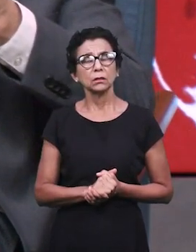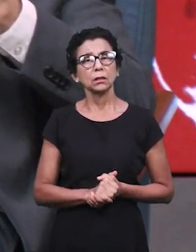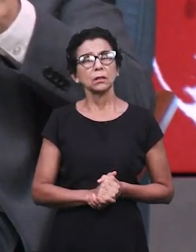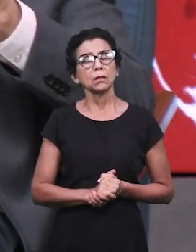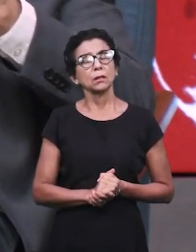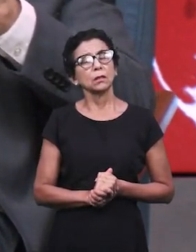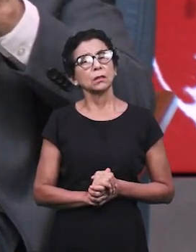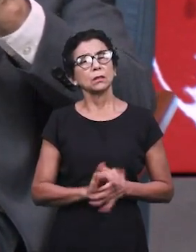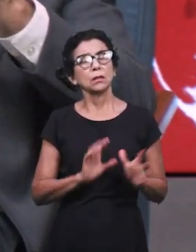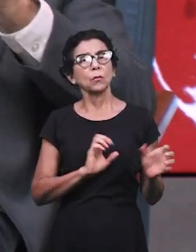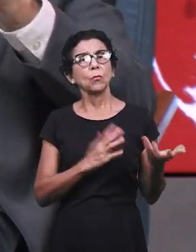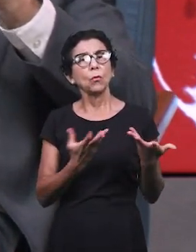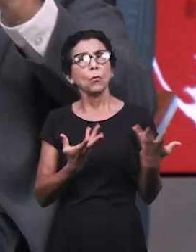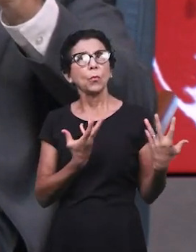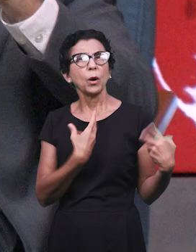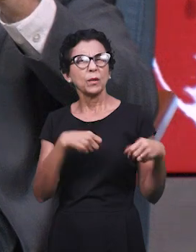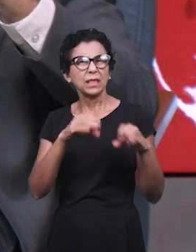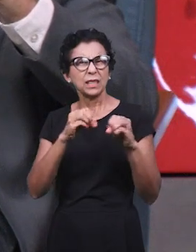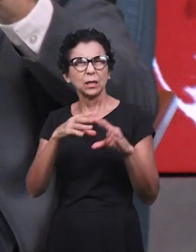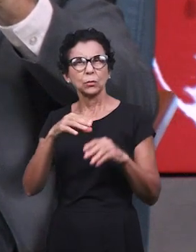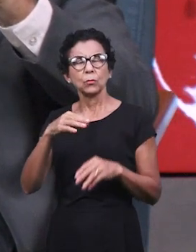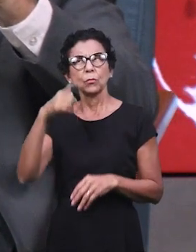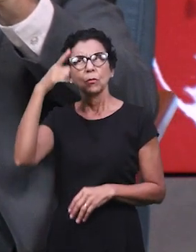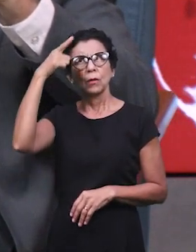o Espírito Santo atuava.